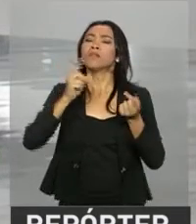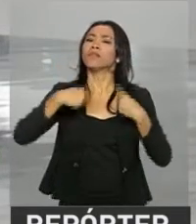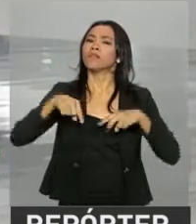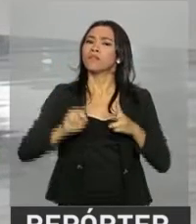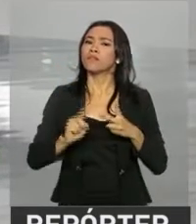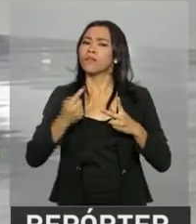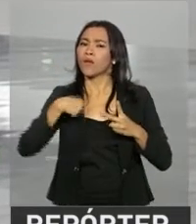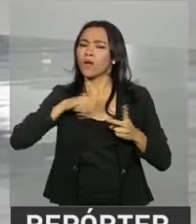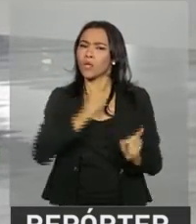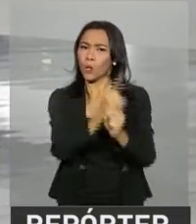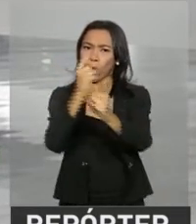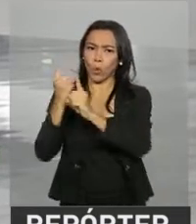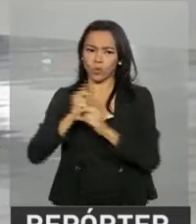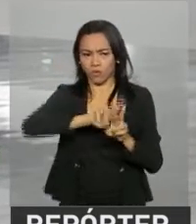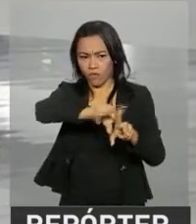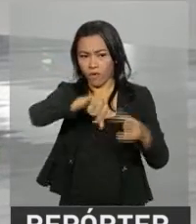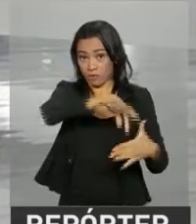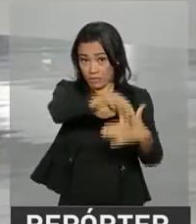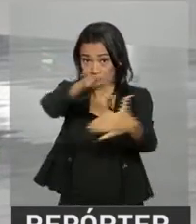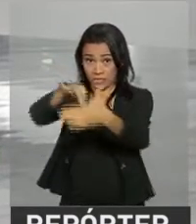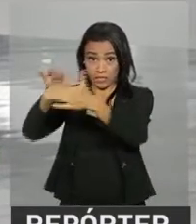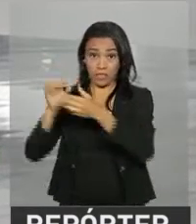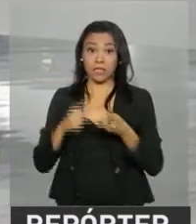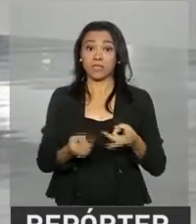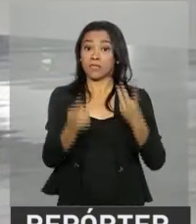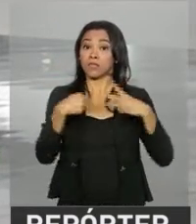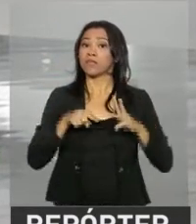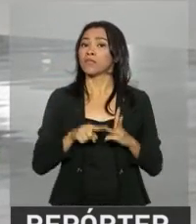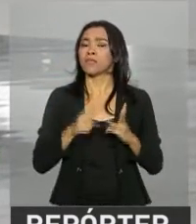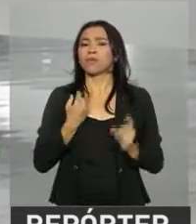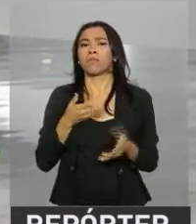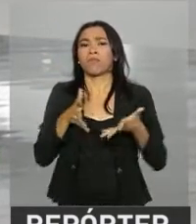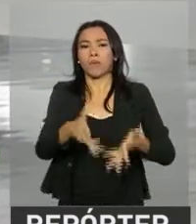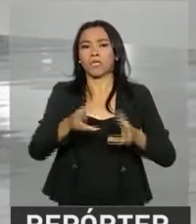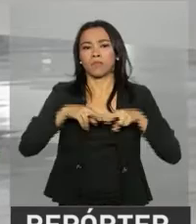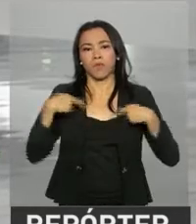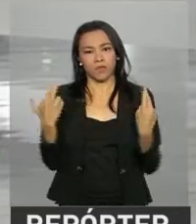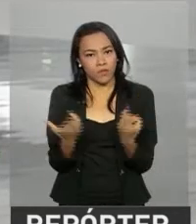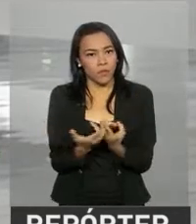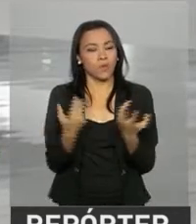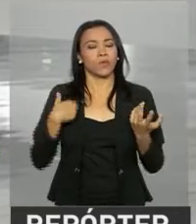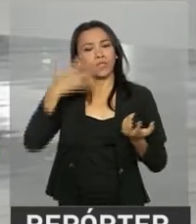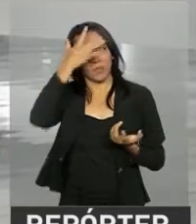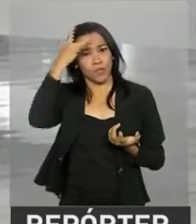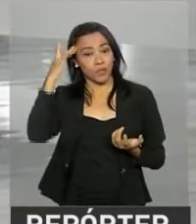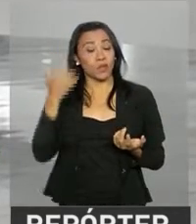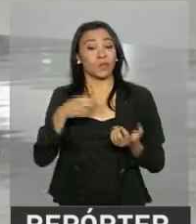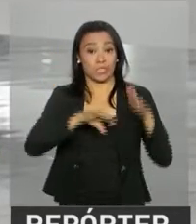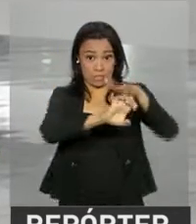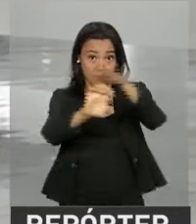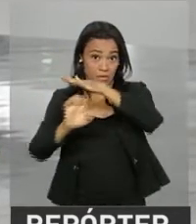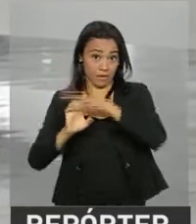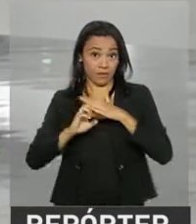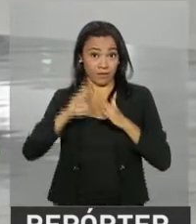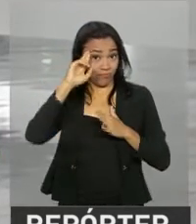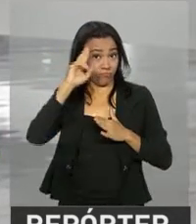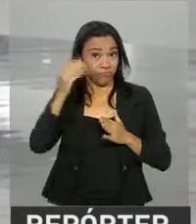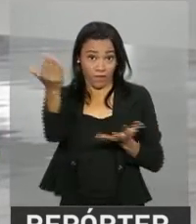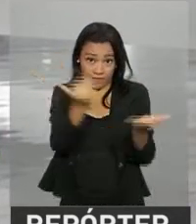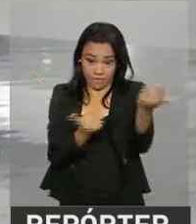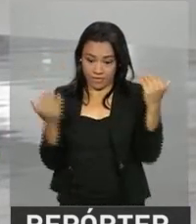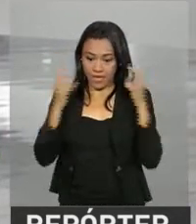com líderes de outros países e participar de reuniões com empresários e investidores estrangeiros Para justamente